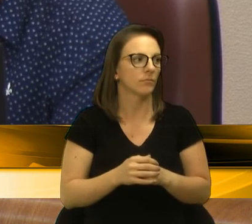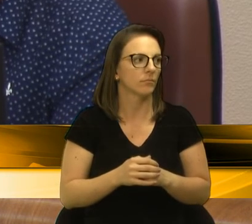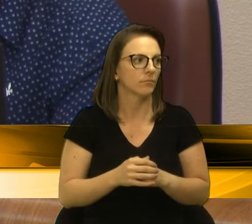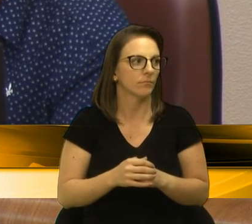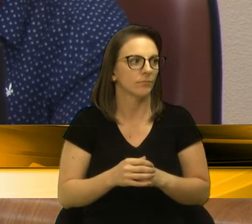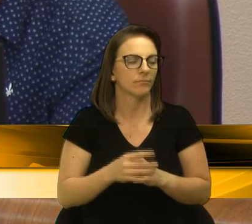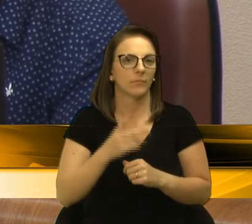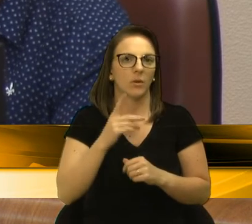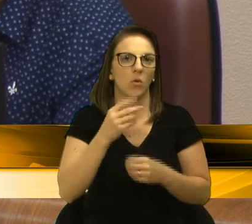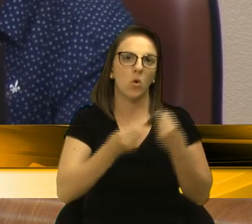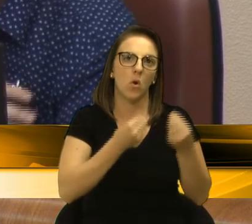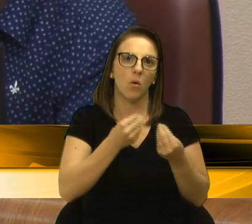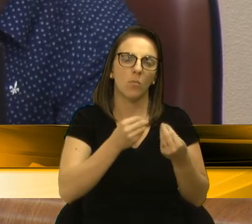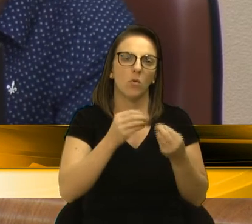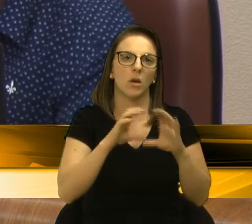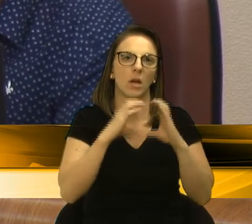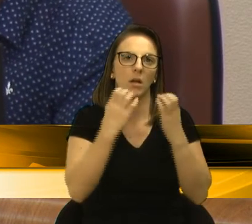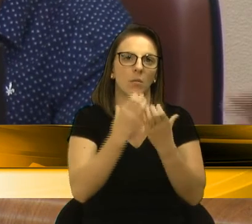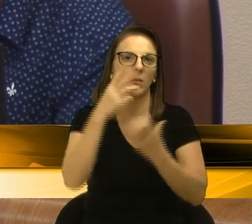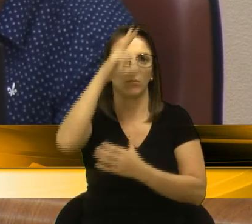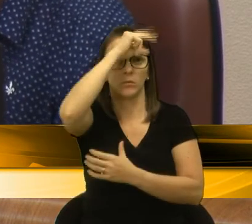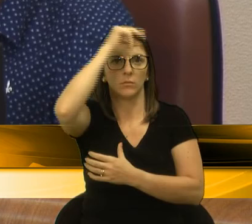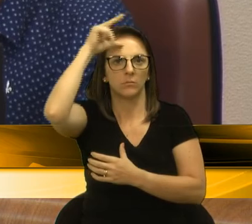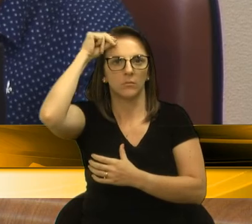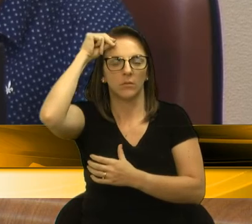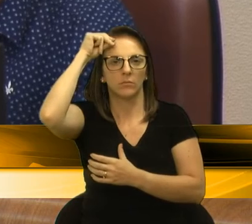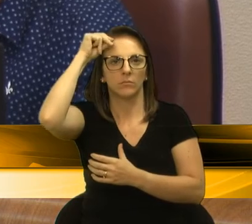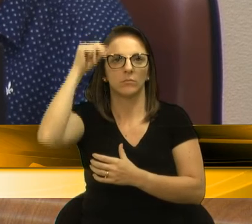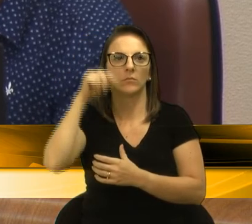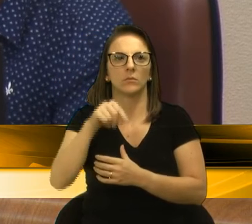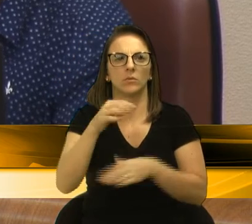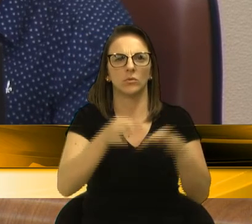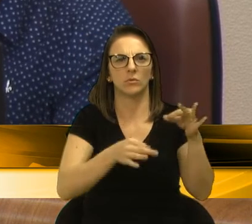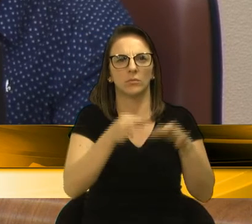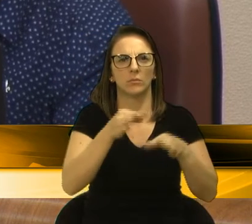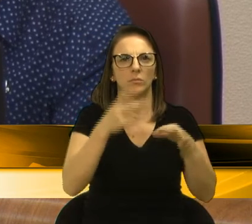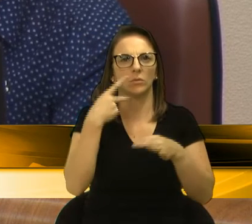Câmara Municipal para o julgamento político-administrativo do artigo 4º,